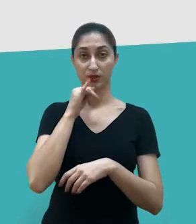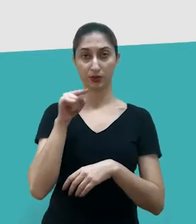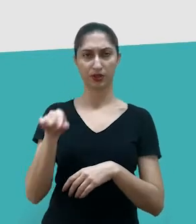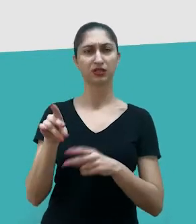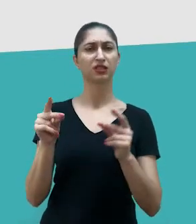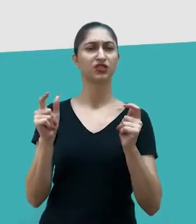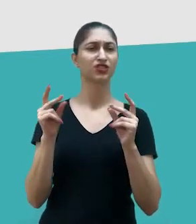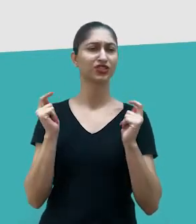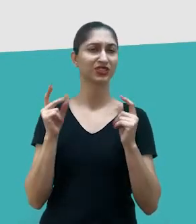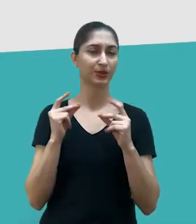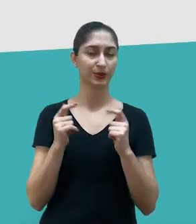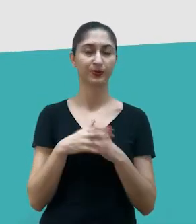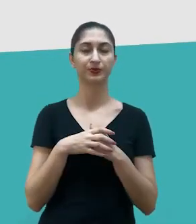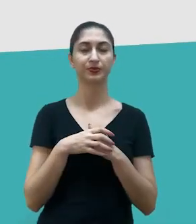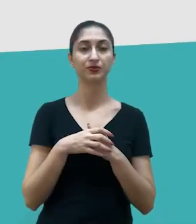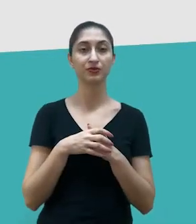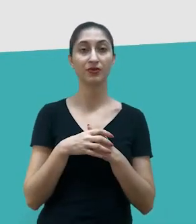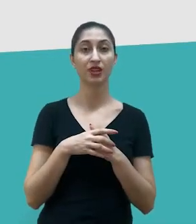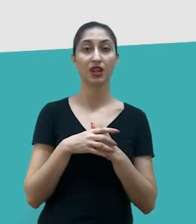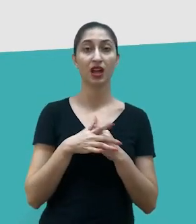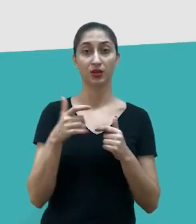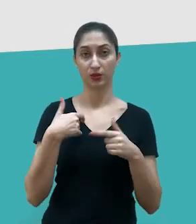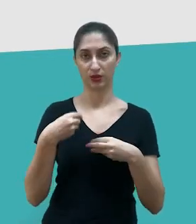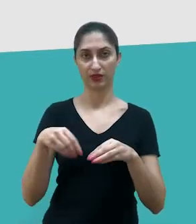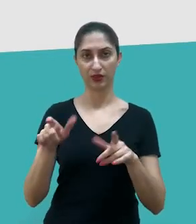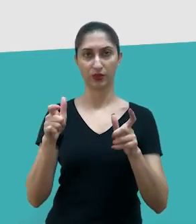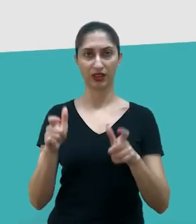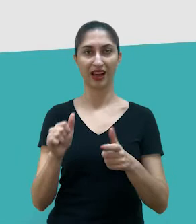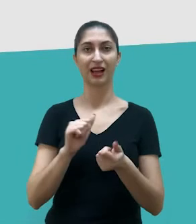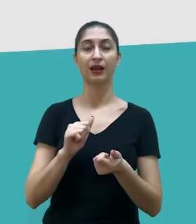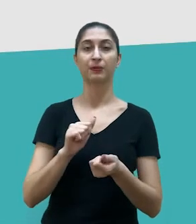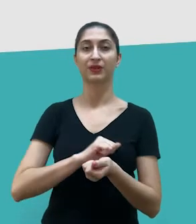muito antiguinho, e aí eu levei para uma lavanderia de Belo Horizonte para